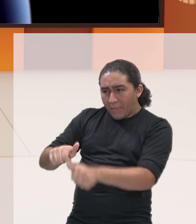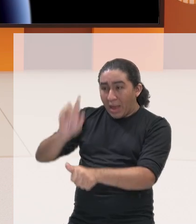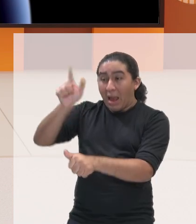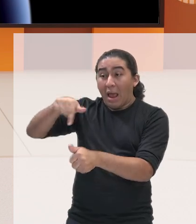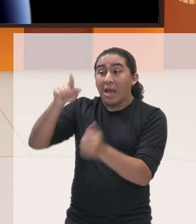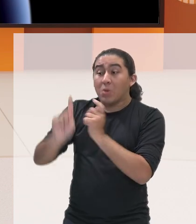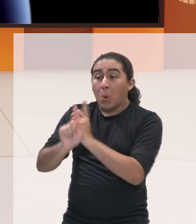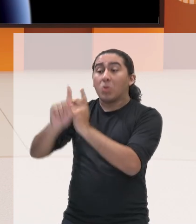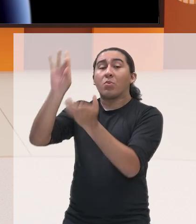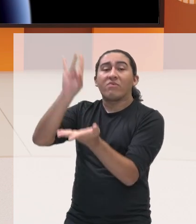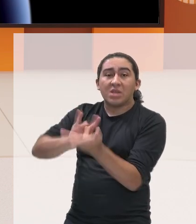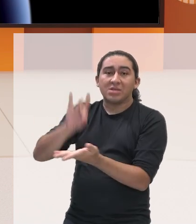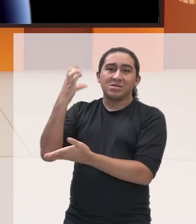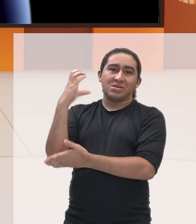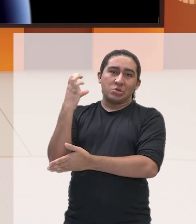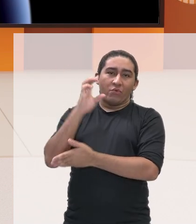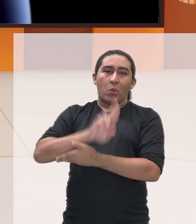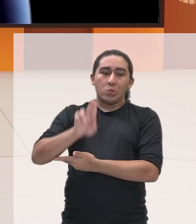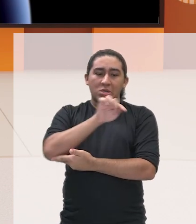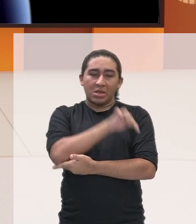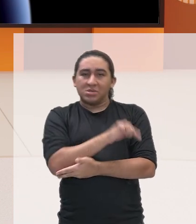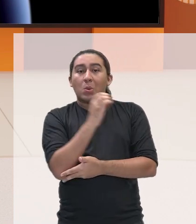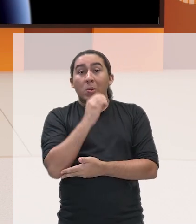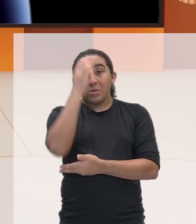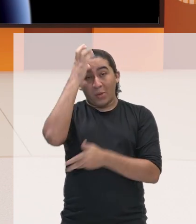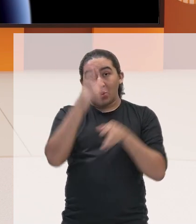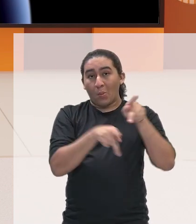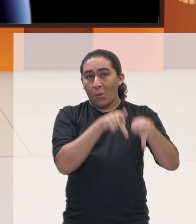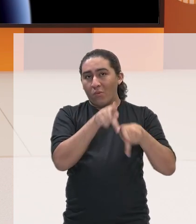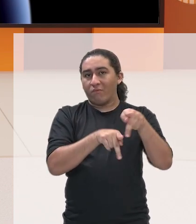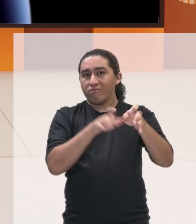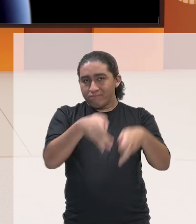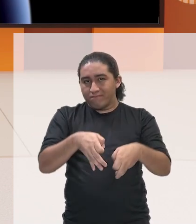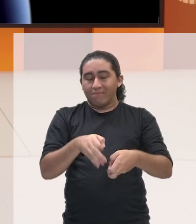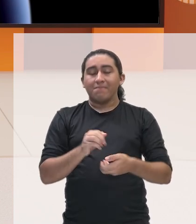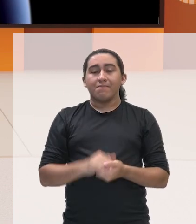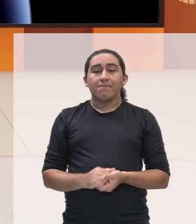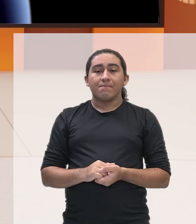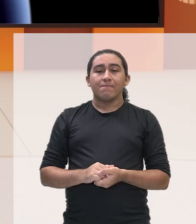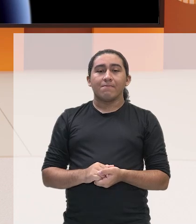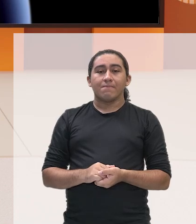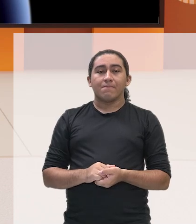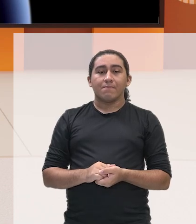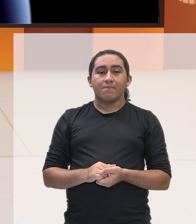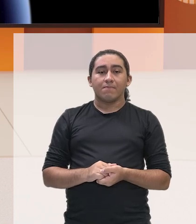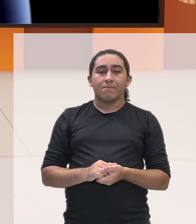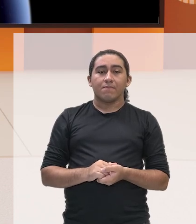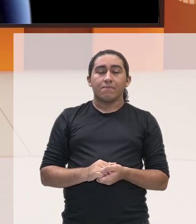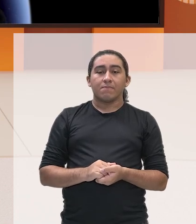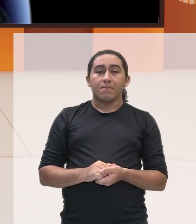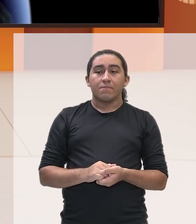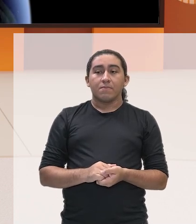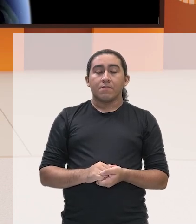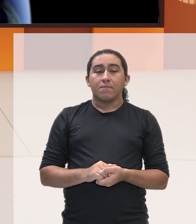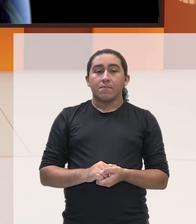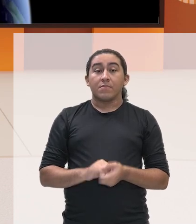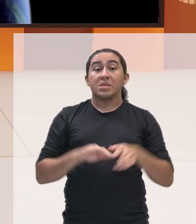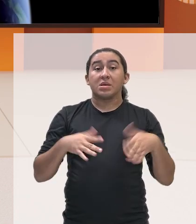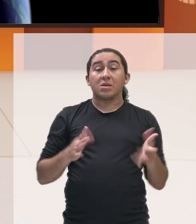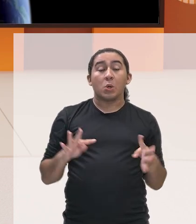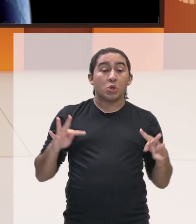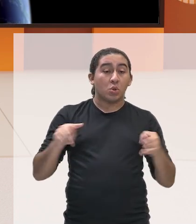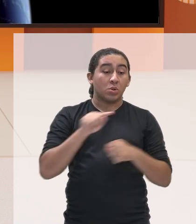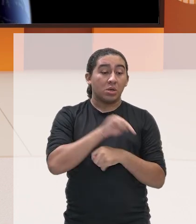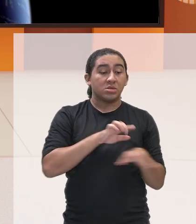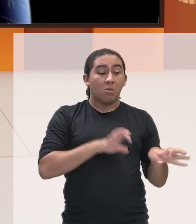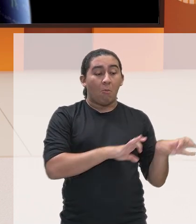verdade científica nesse conhecimento, né? Muito bem. E aí, nós vamos, a partir de toda essa questão aí